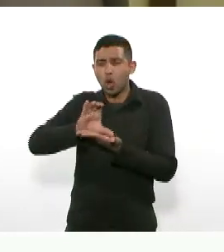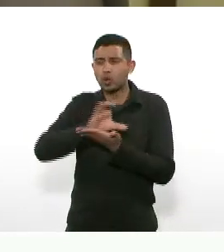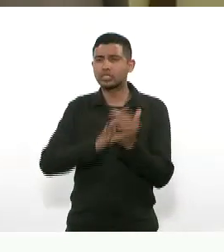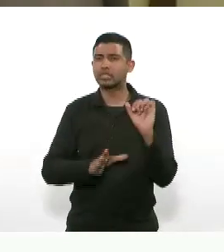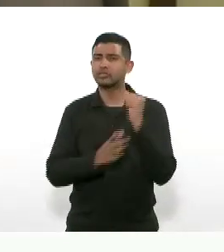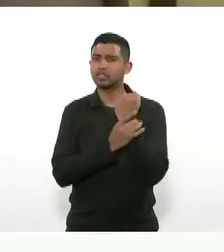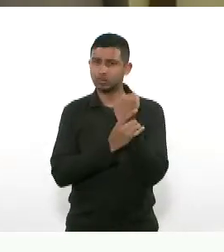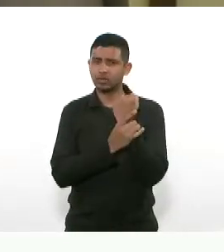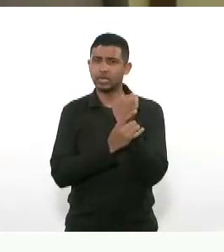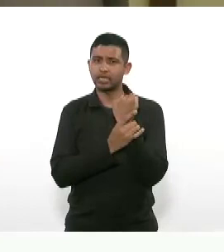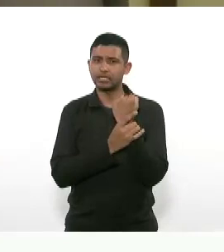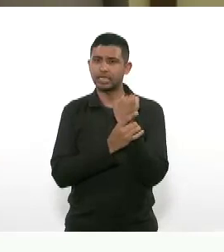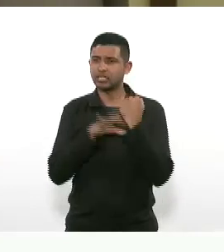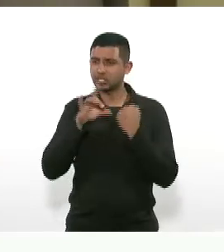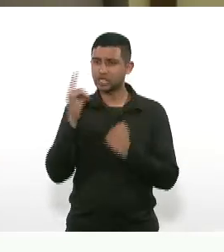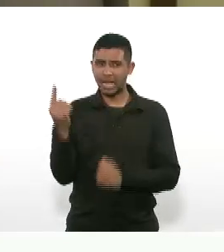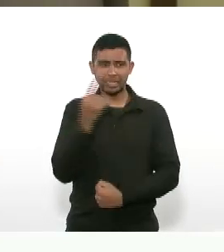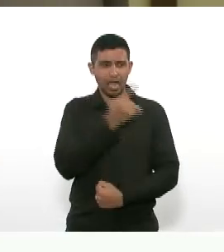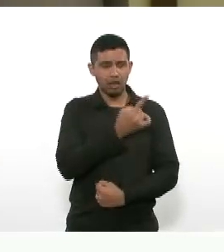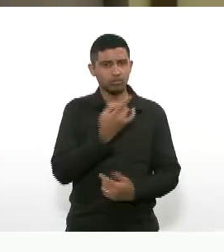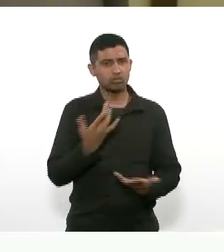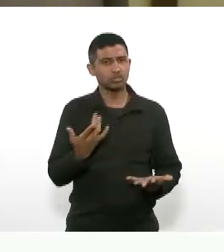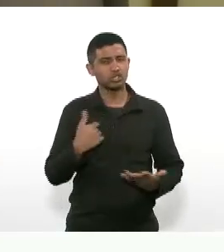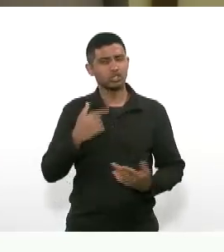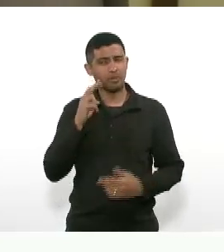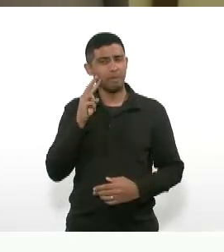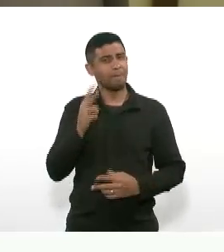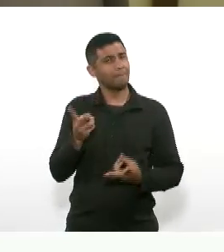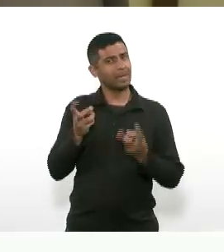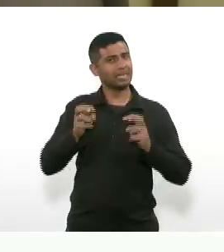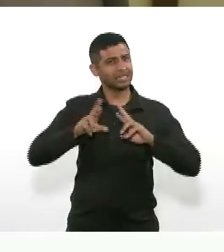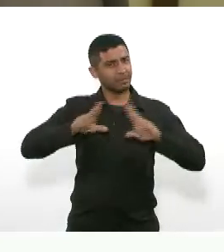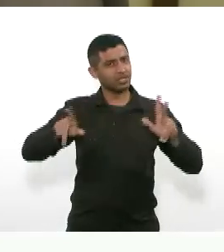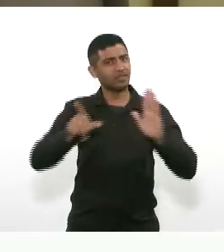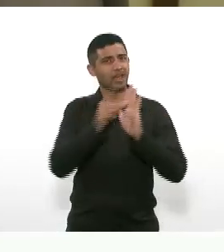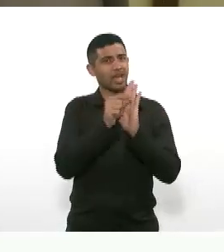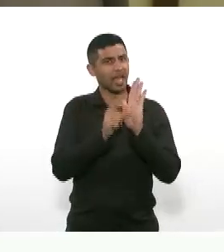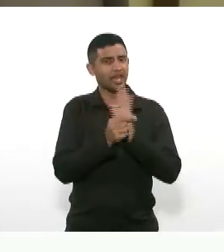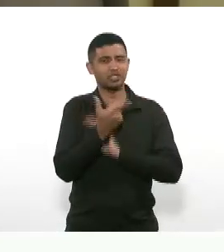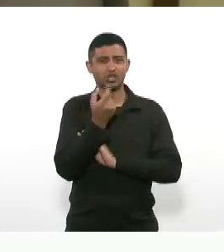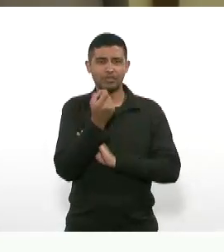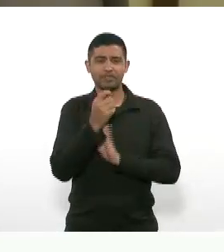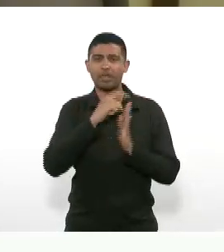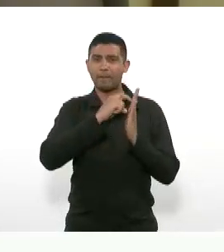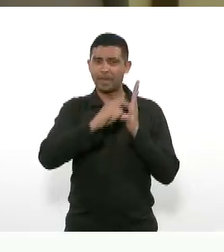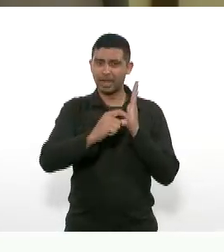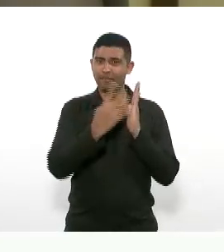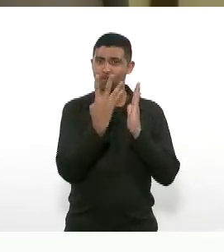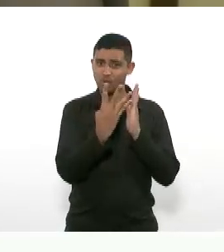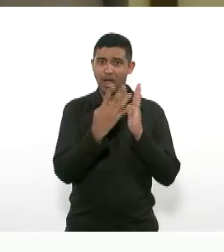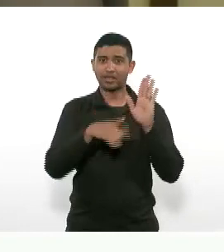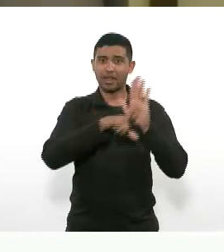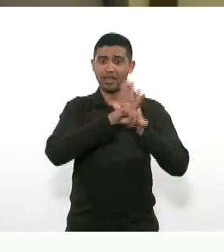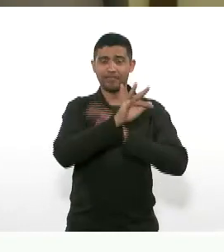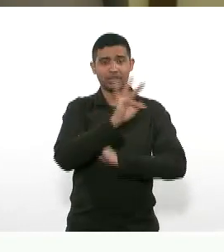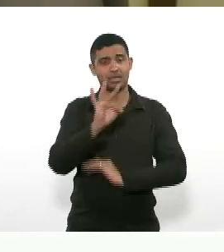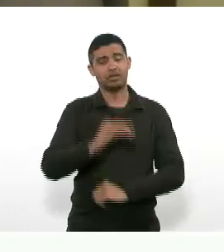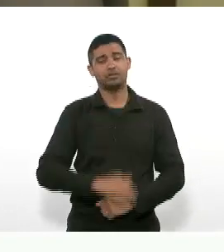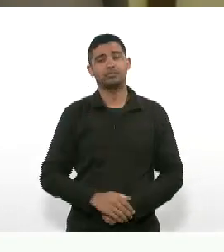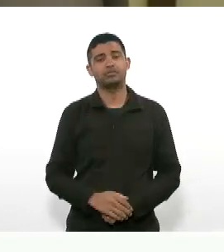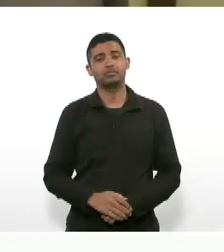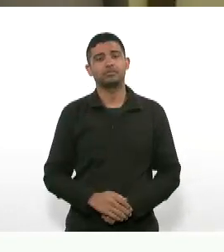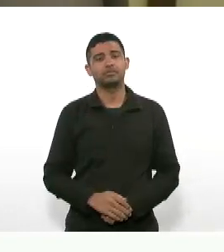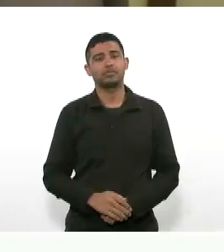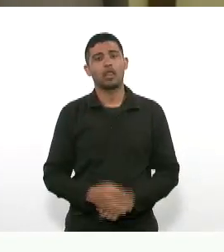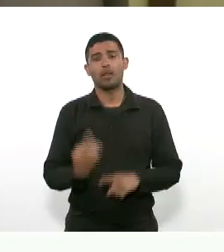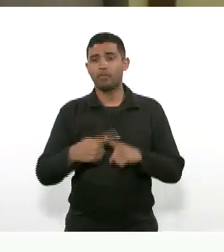pensarmos no Conselho do SUSP, a gente já vê diferenças no artigo 20 do parágrafo 4º da Lei Federal. porque a